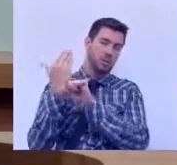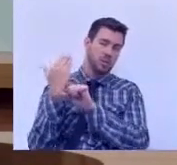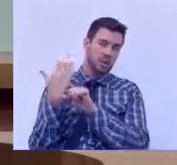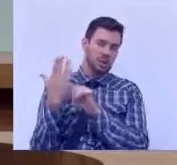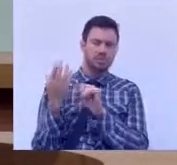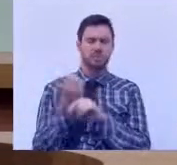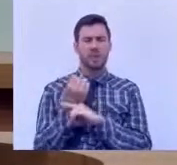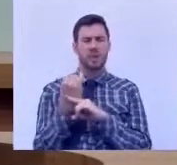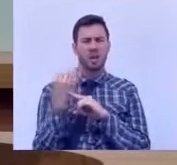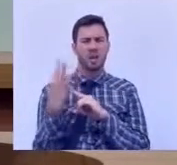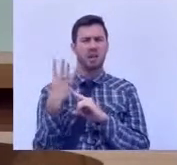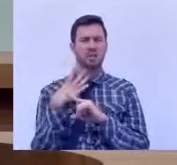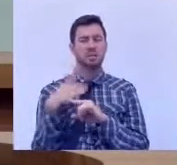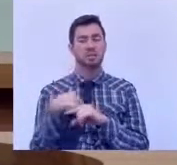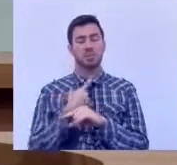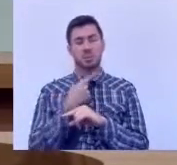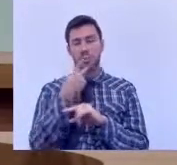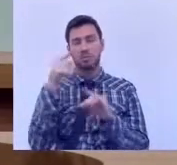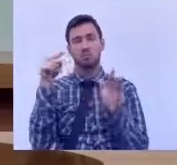Muitos anos atrás, eu